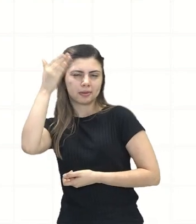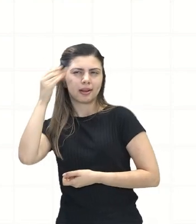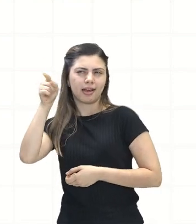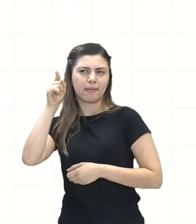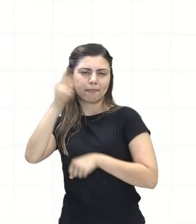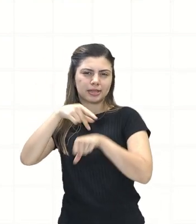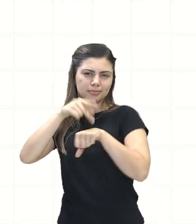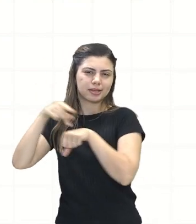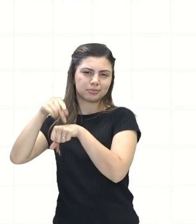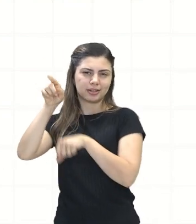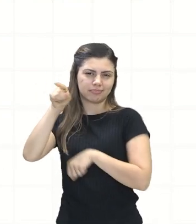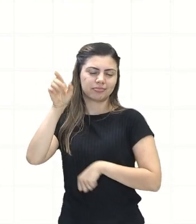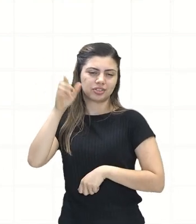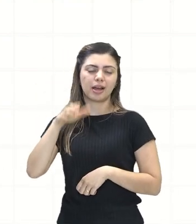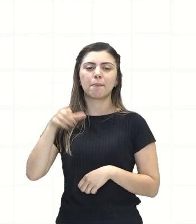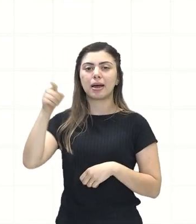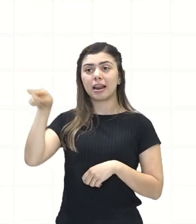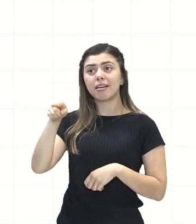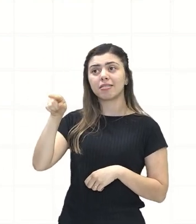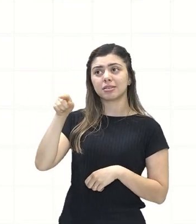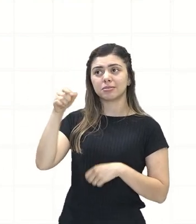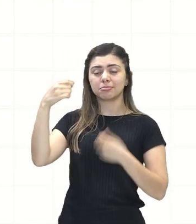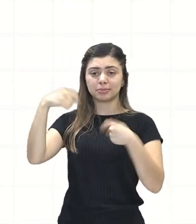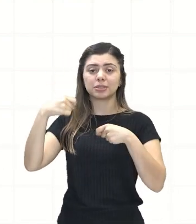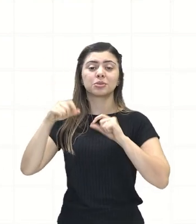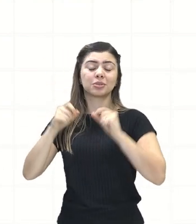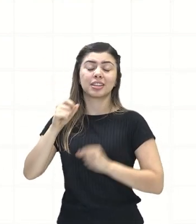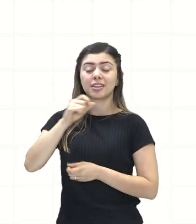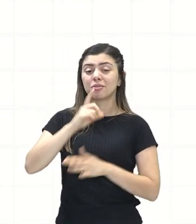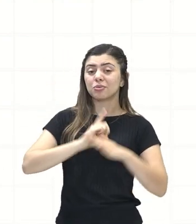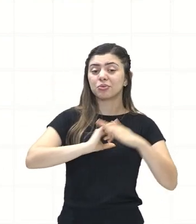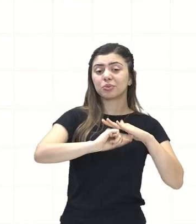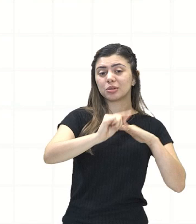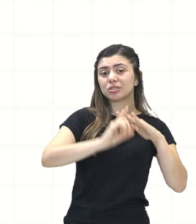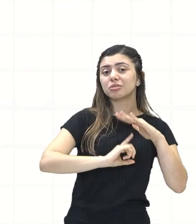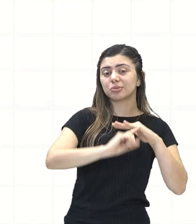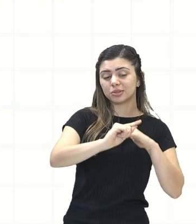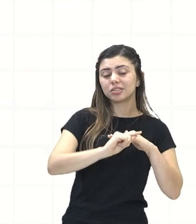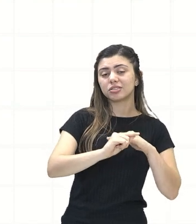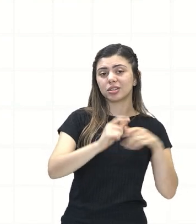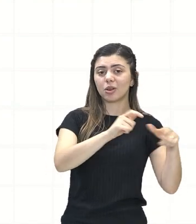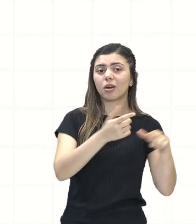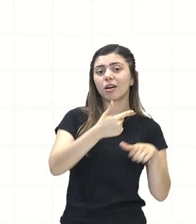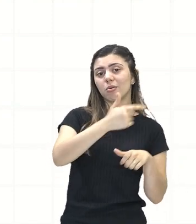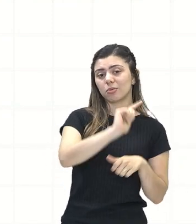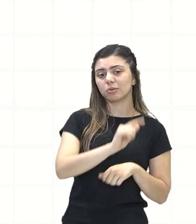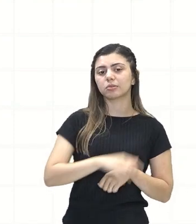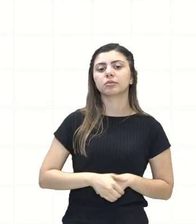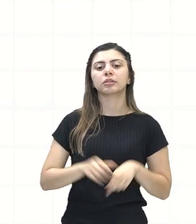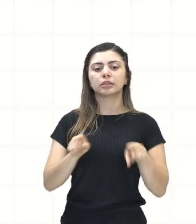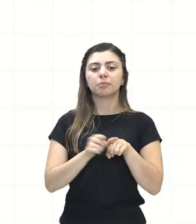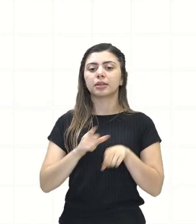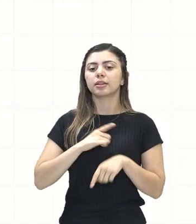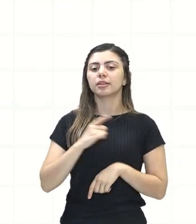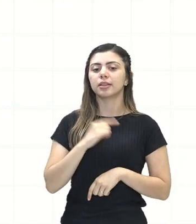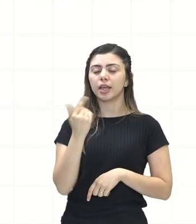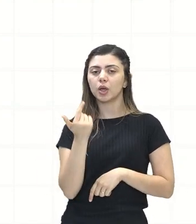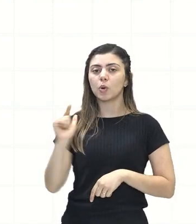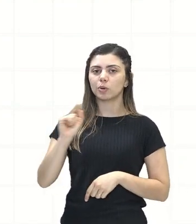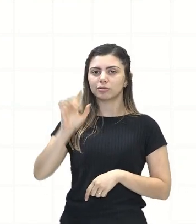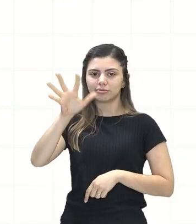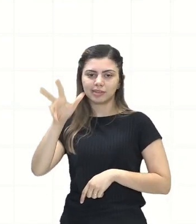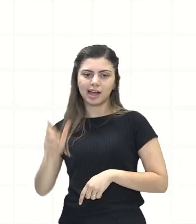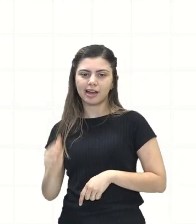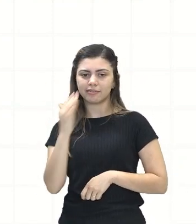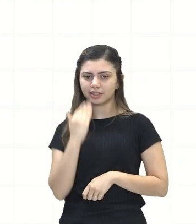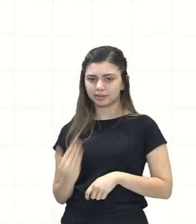as pessoas tiveram simplesmente que fugir de onde elas estão e ir para outros lugares, né? A gente também tem aqui dois países da África, né, o Sudão